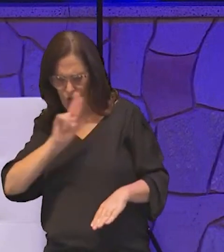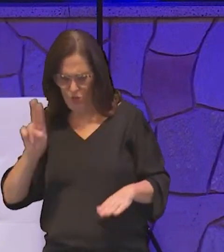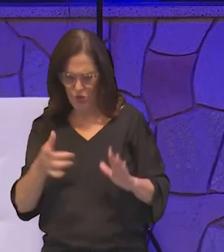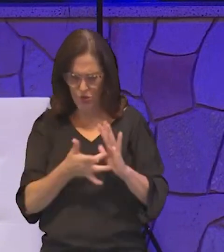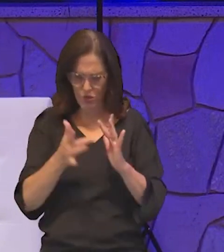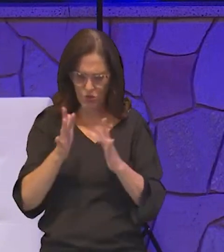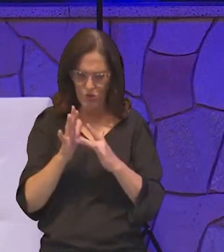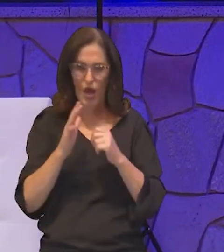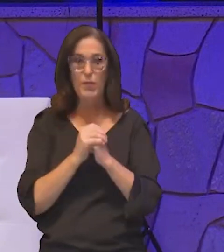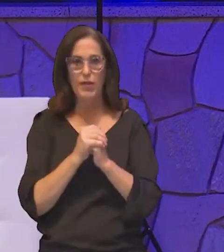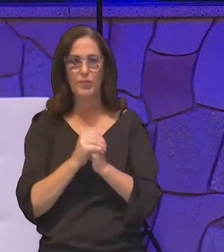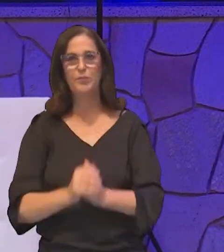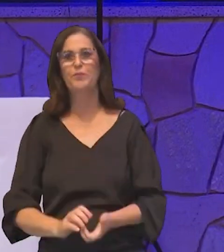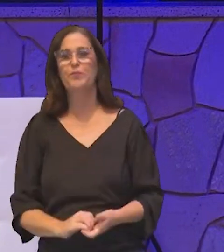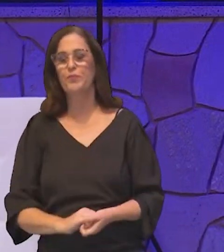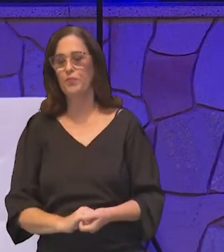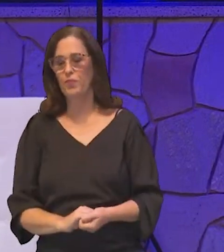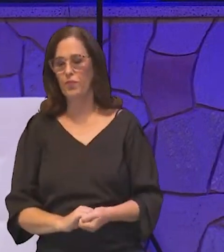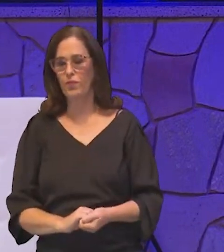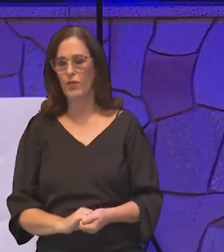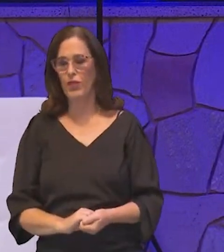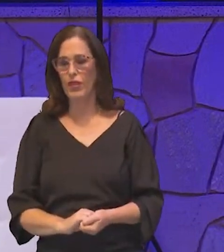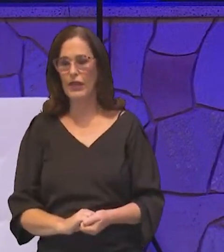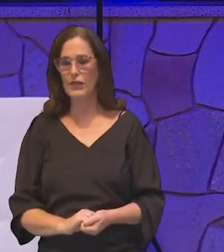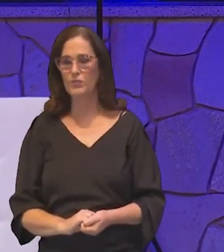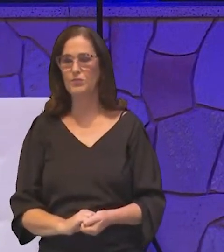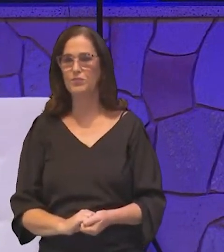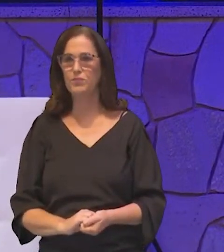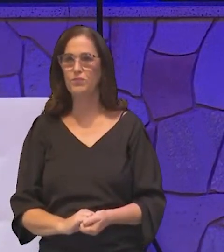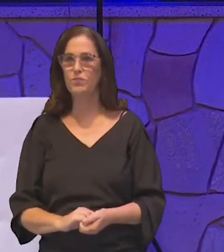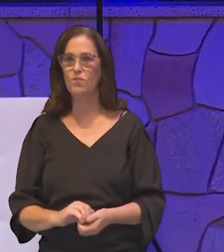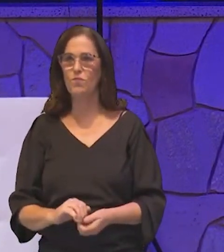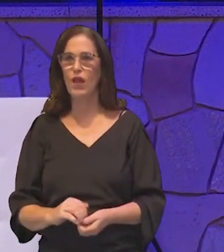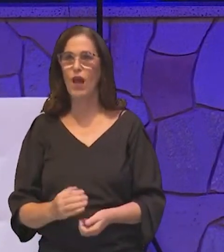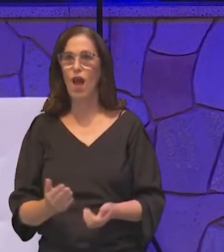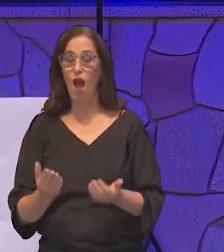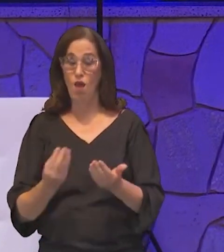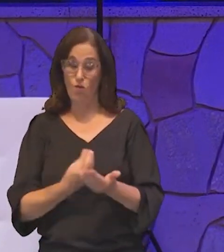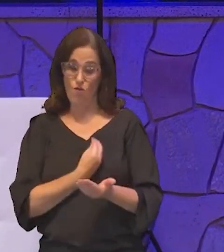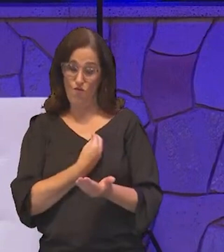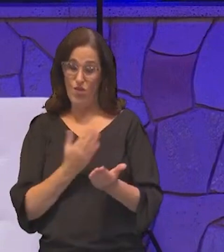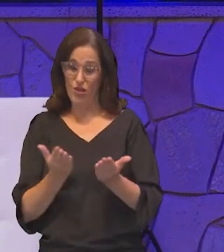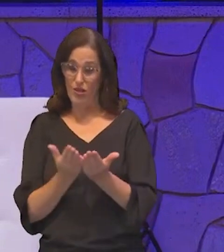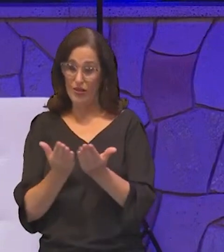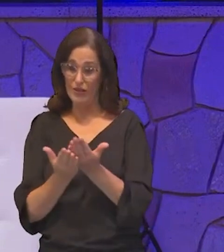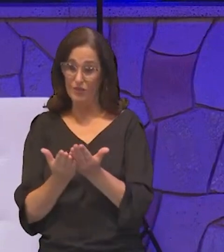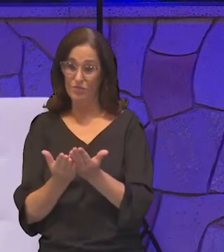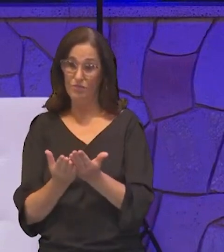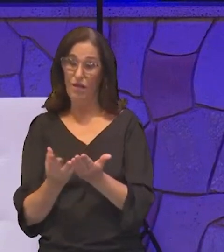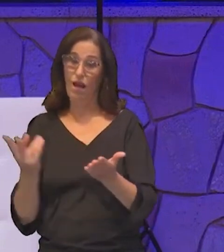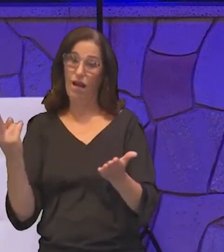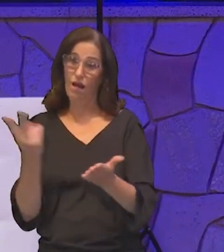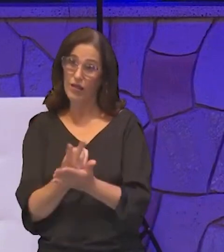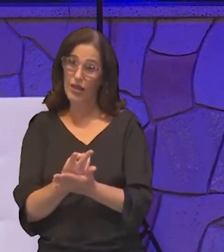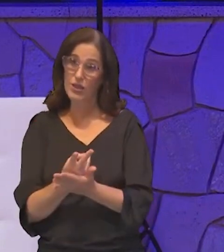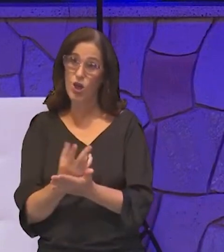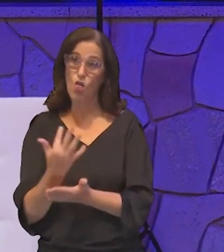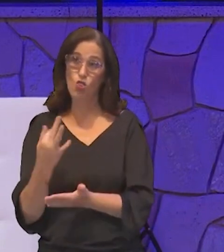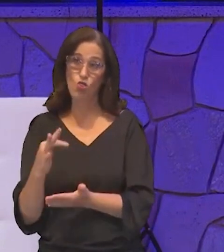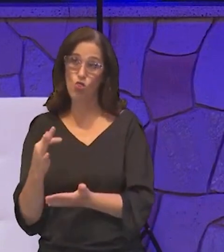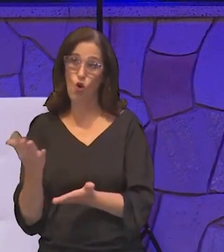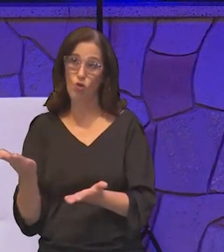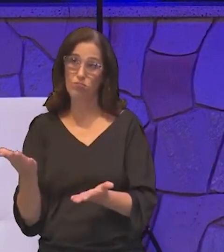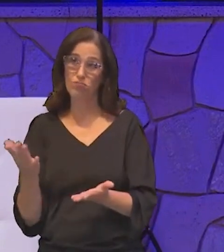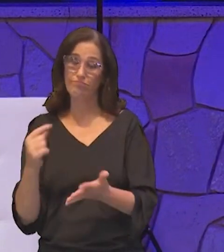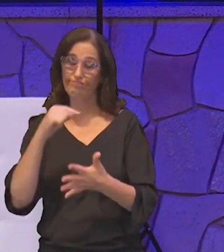Jesus. Amém. Toda caminhada cristã está sujeita a dores das